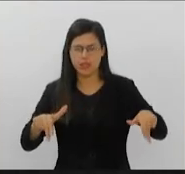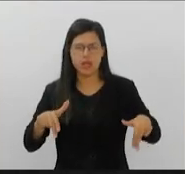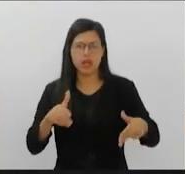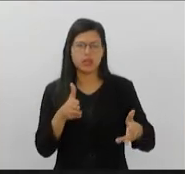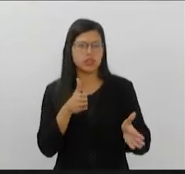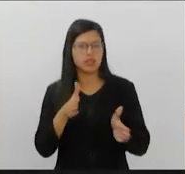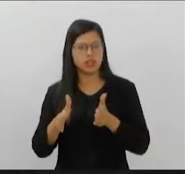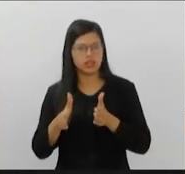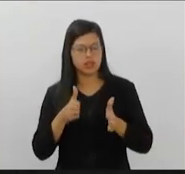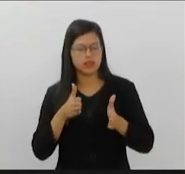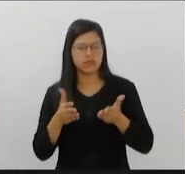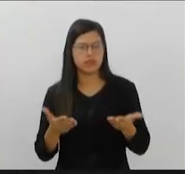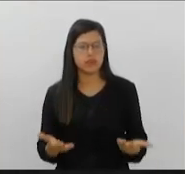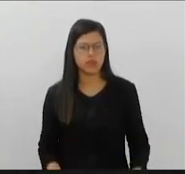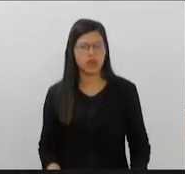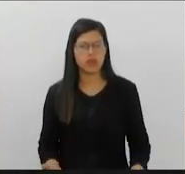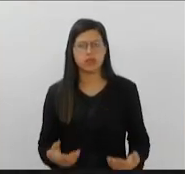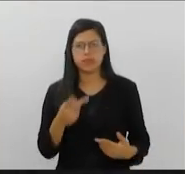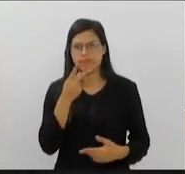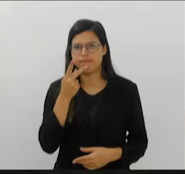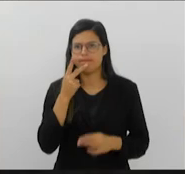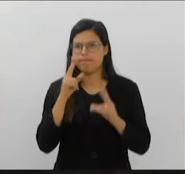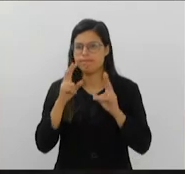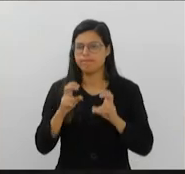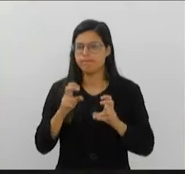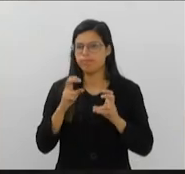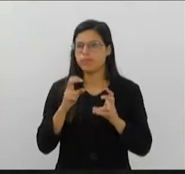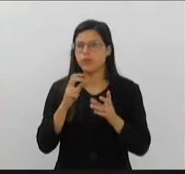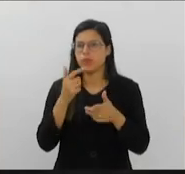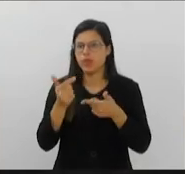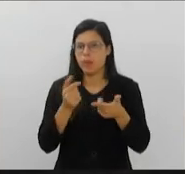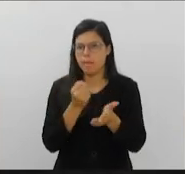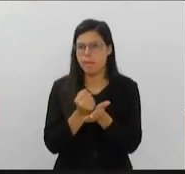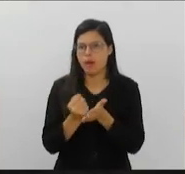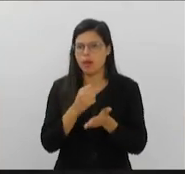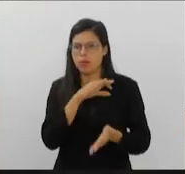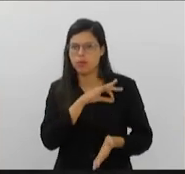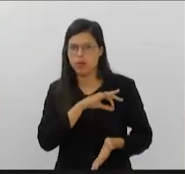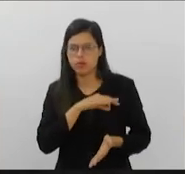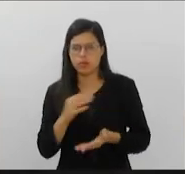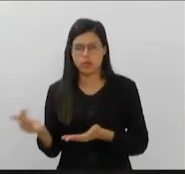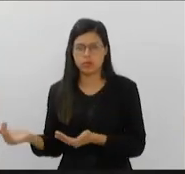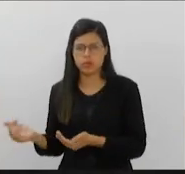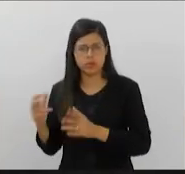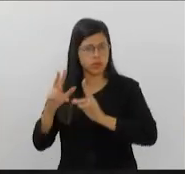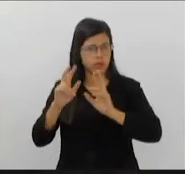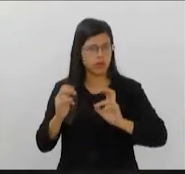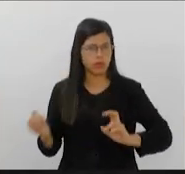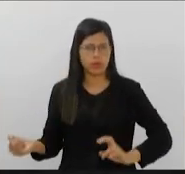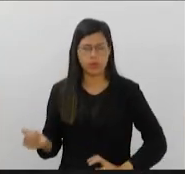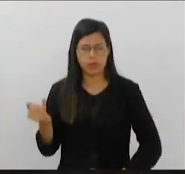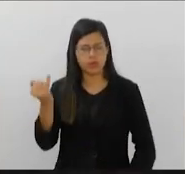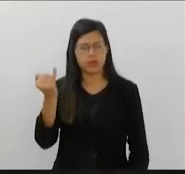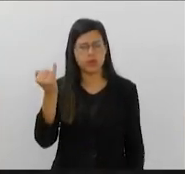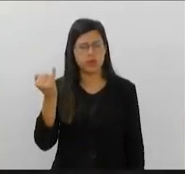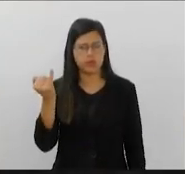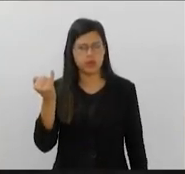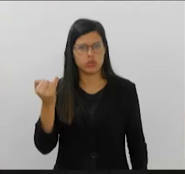acessibilidade, falar de gerar emprego e renda para a juventude, são temáticas importantes e hoje nós